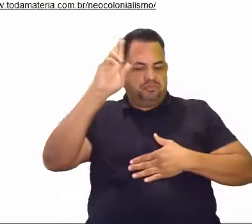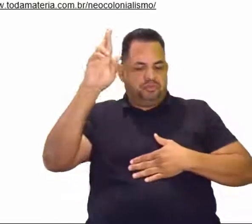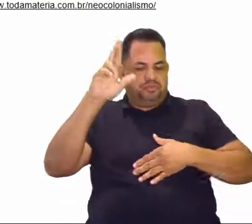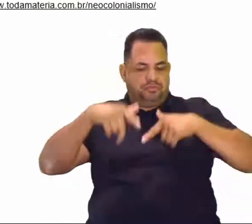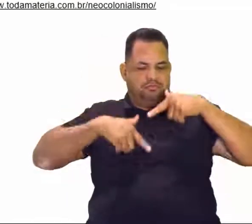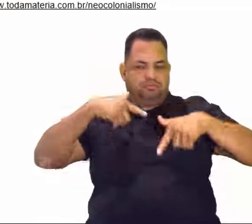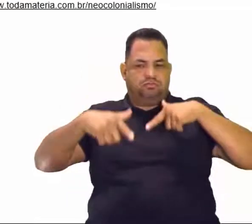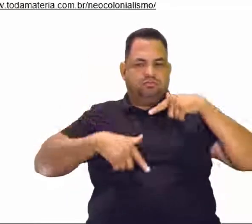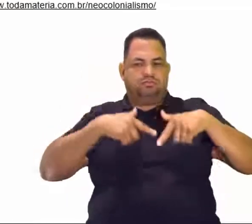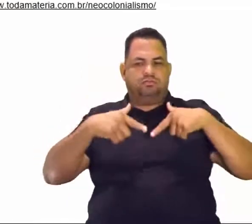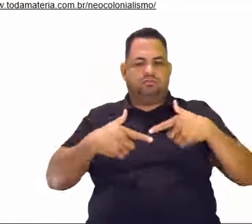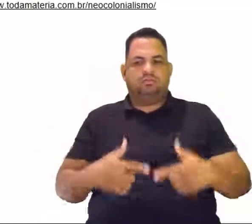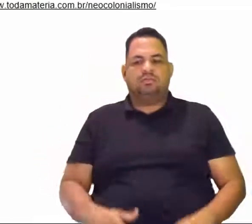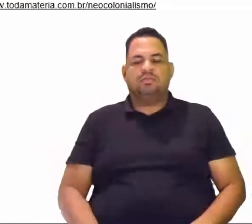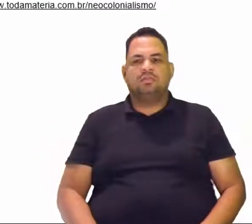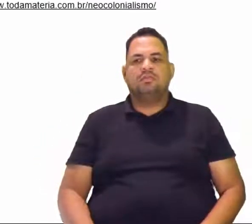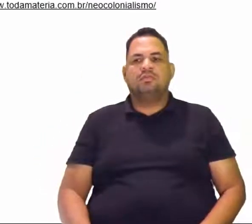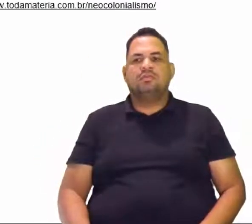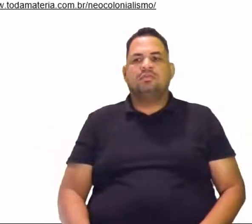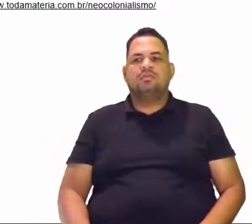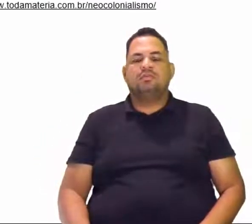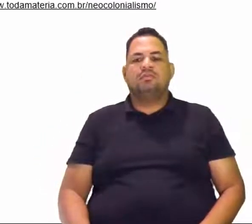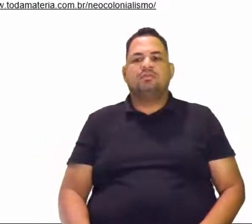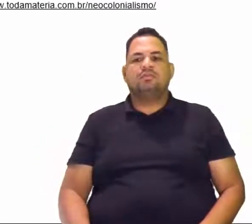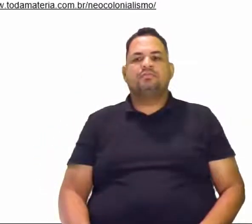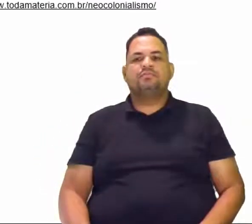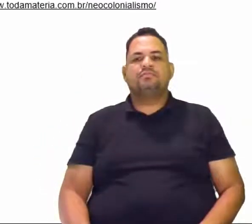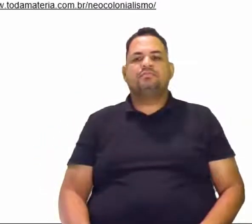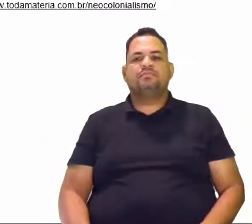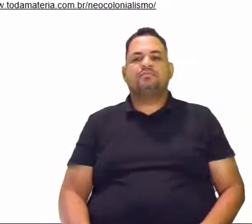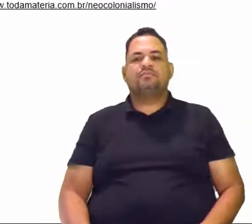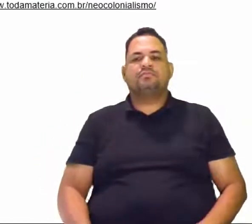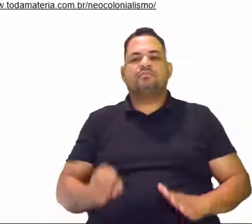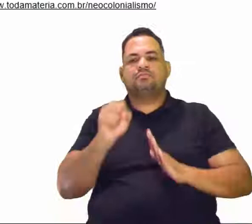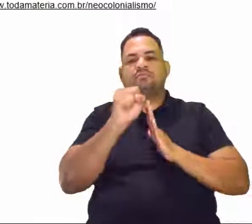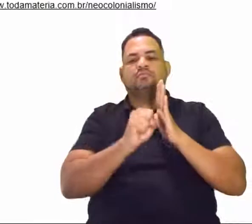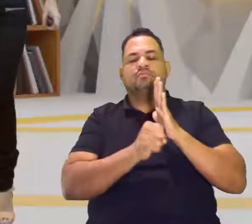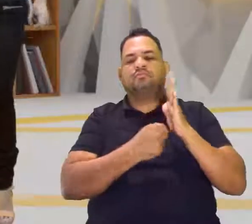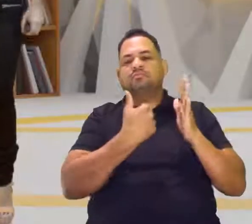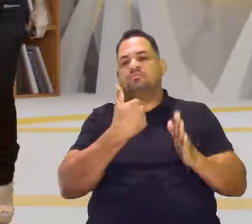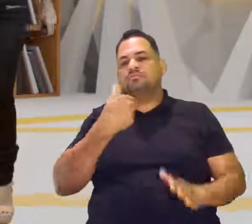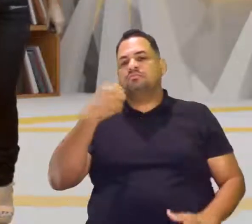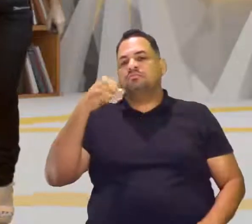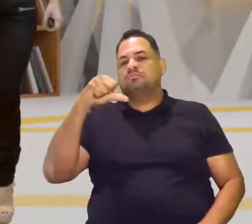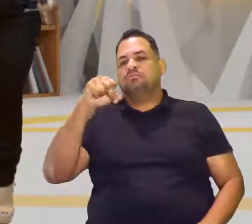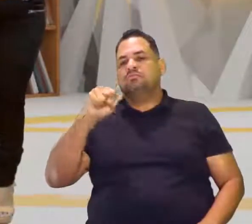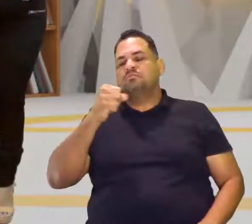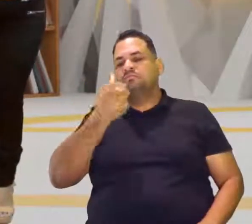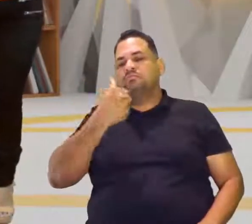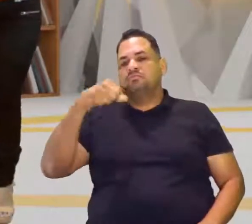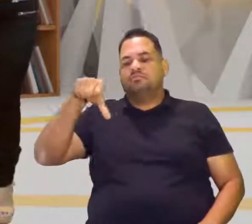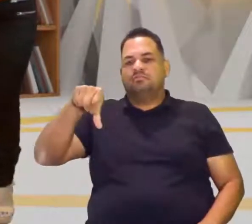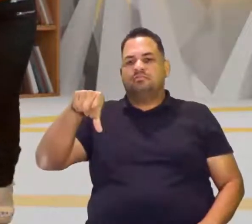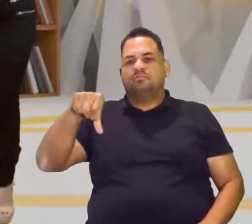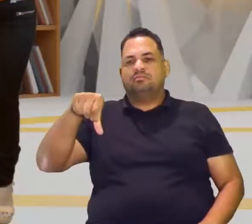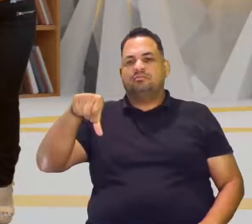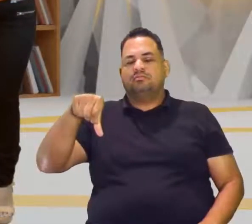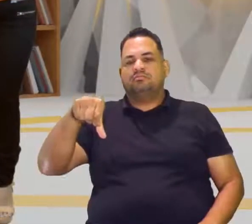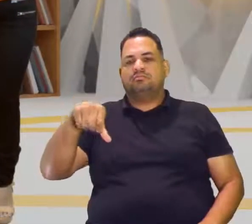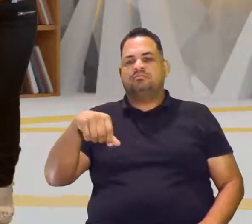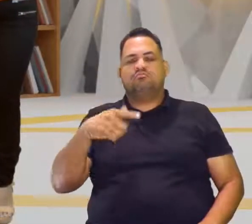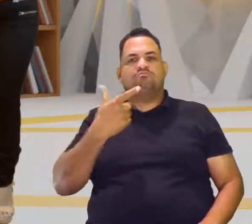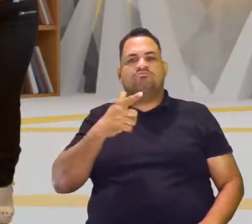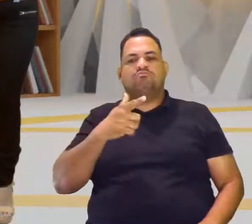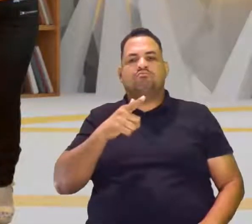que que isso quer dizer isso quer dizer o seguinte em pleno século 18 século 19 não